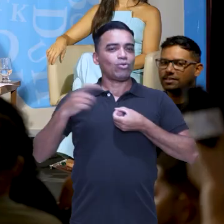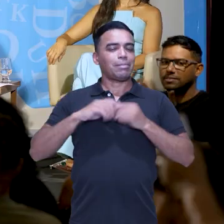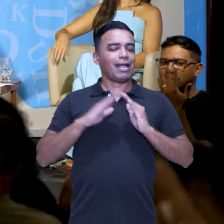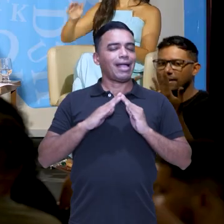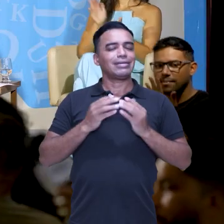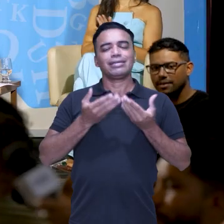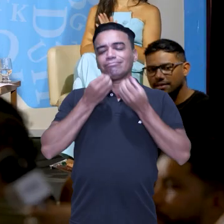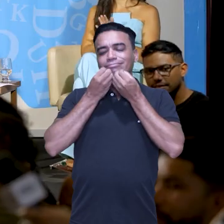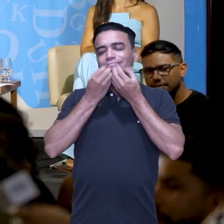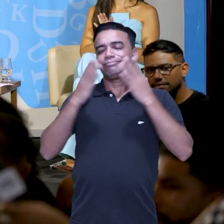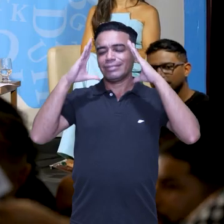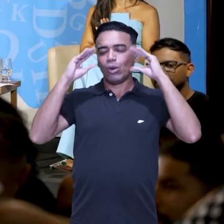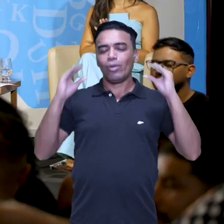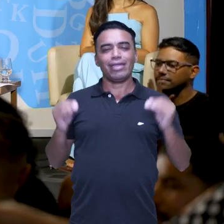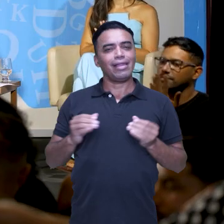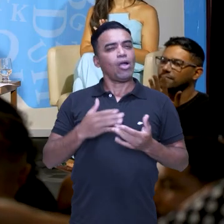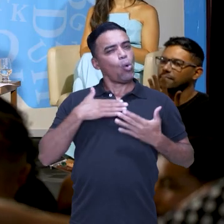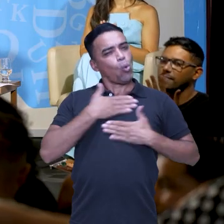Parabéns.